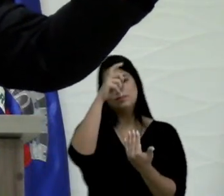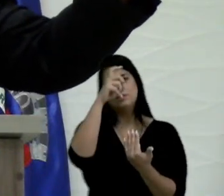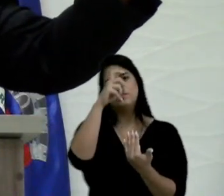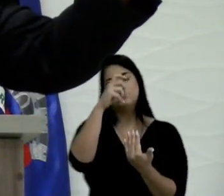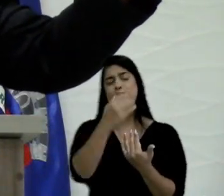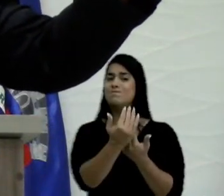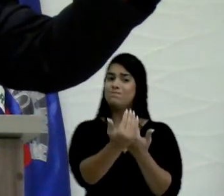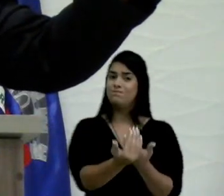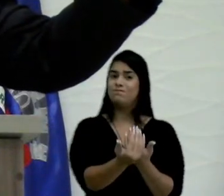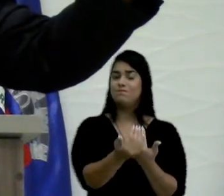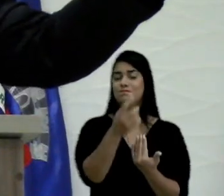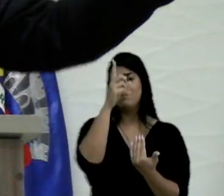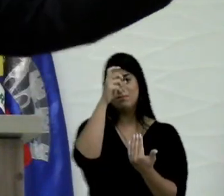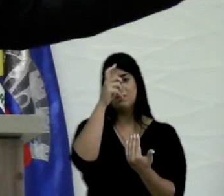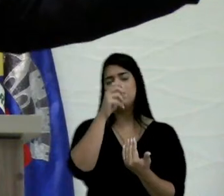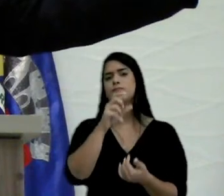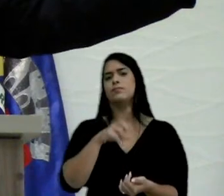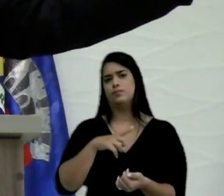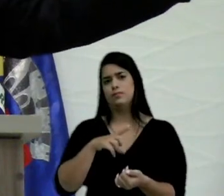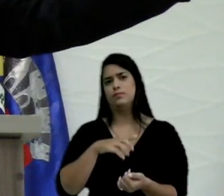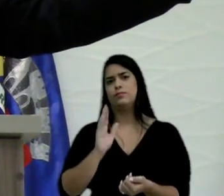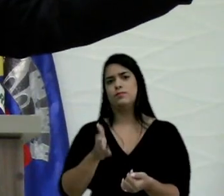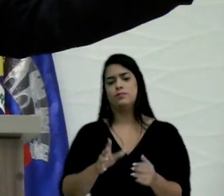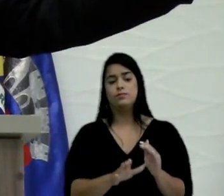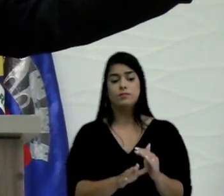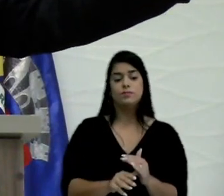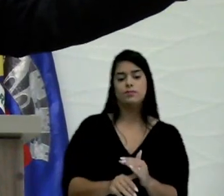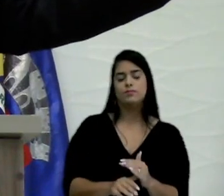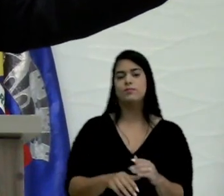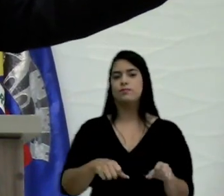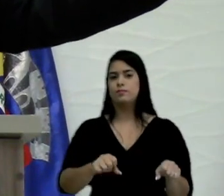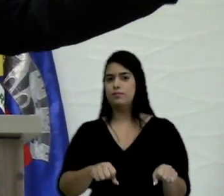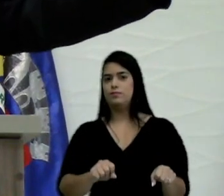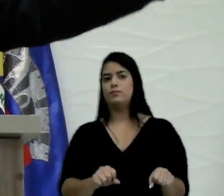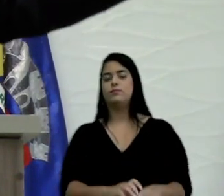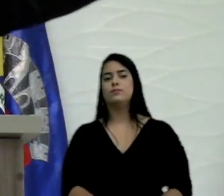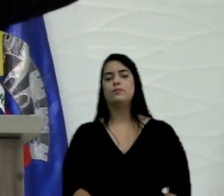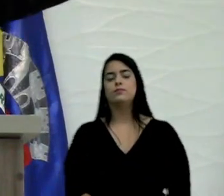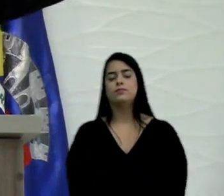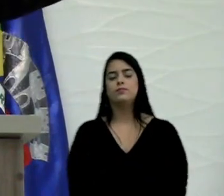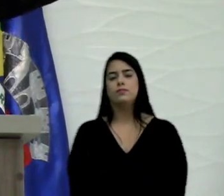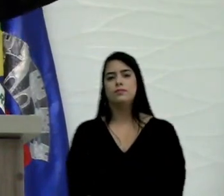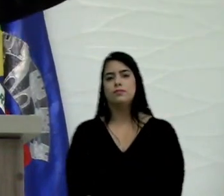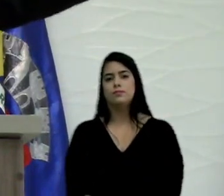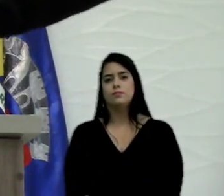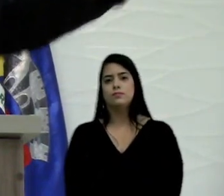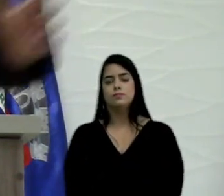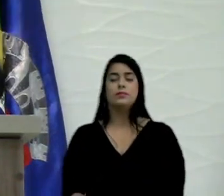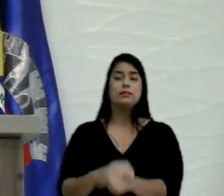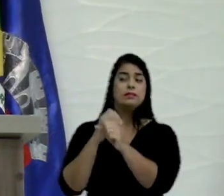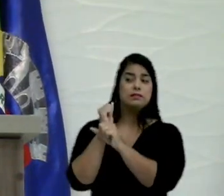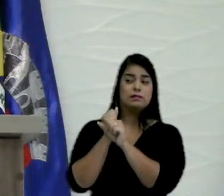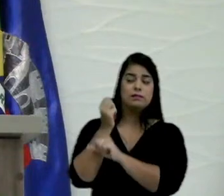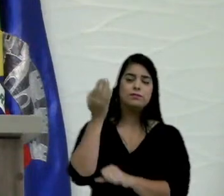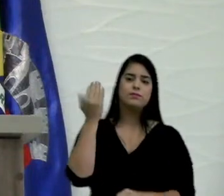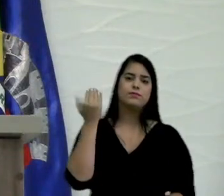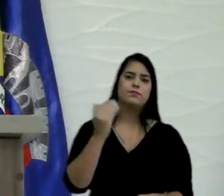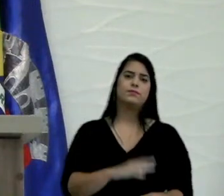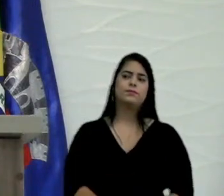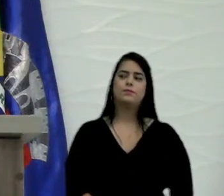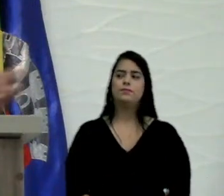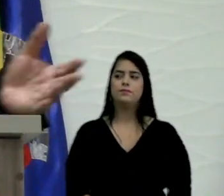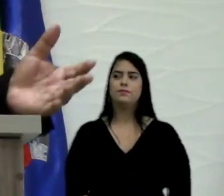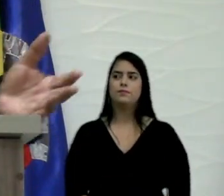frente do hospital já tivemos assalto roubo de moto aqui em anos anteriores